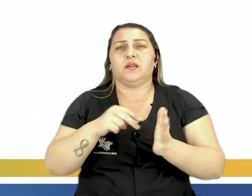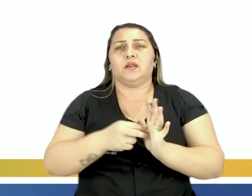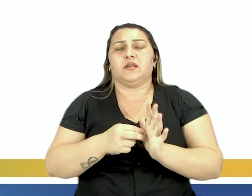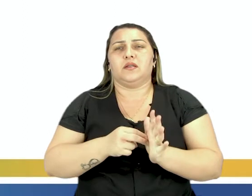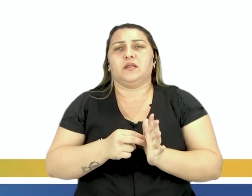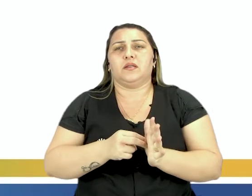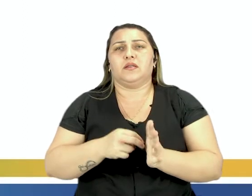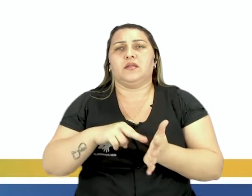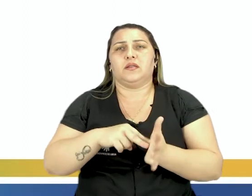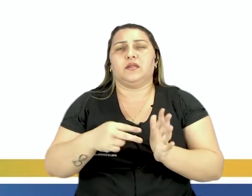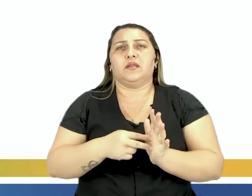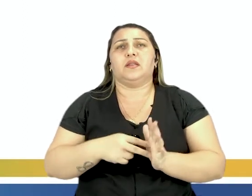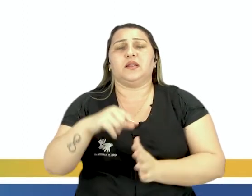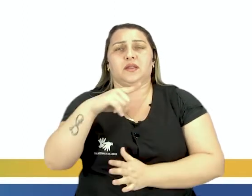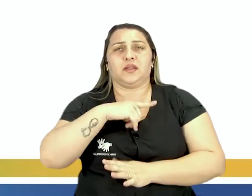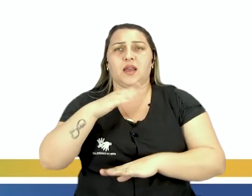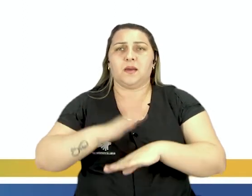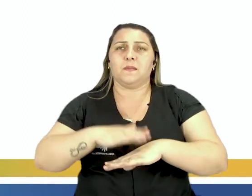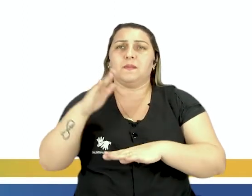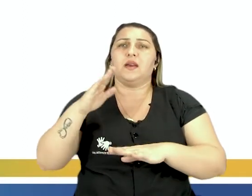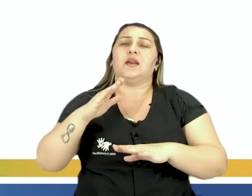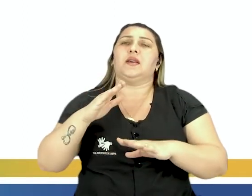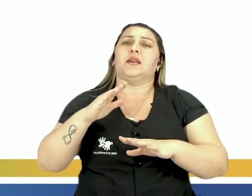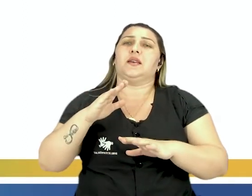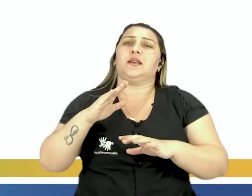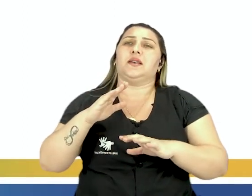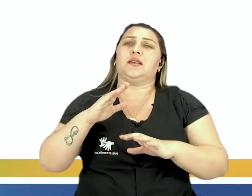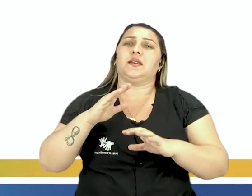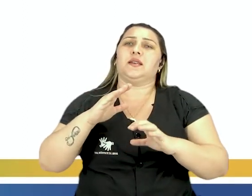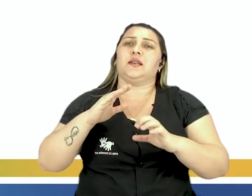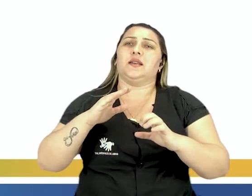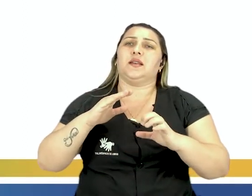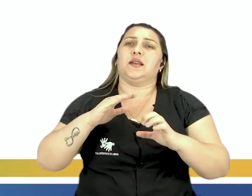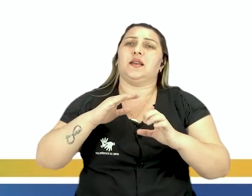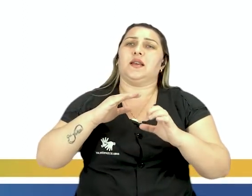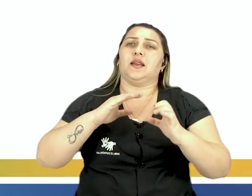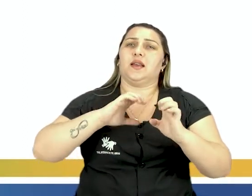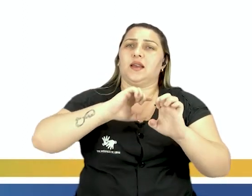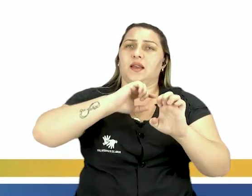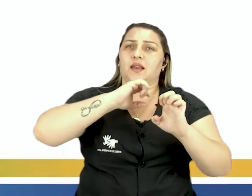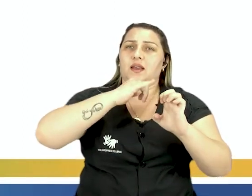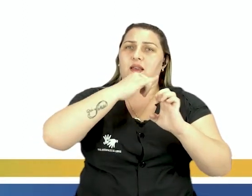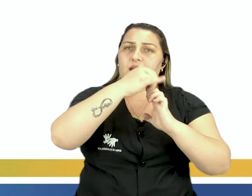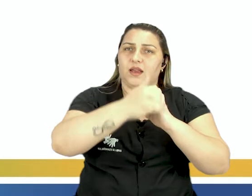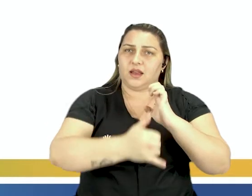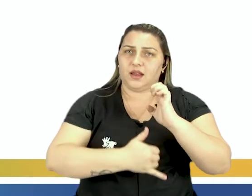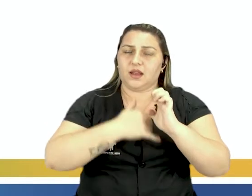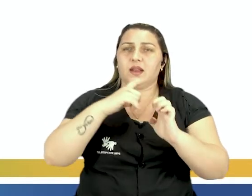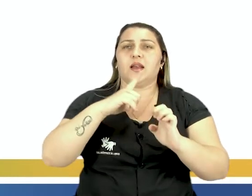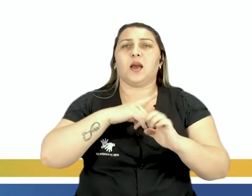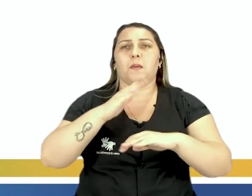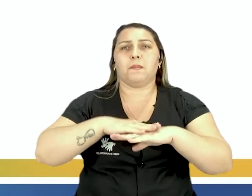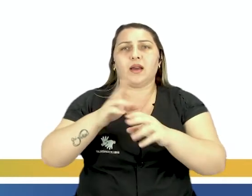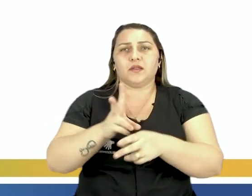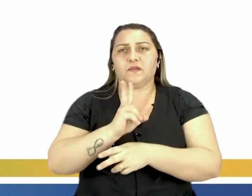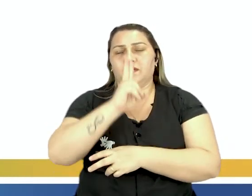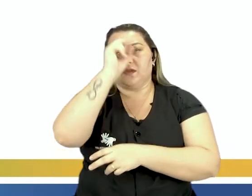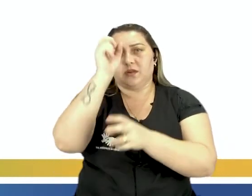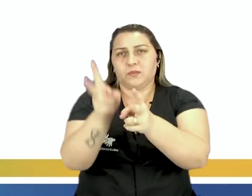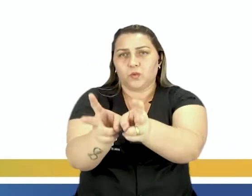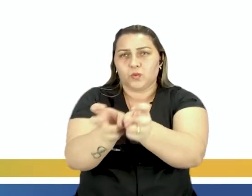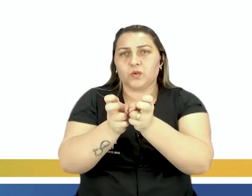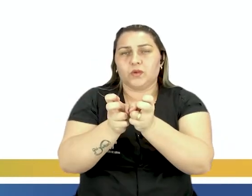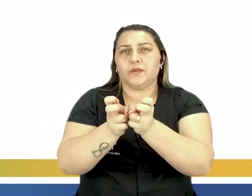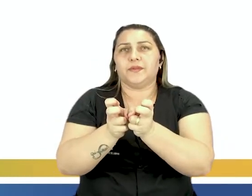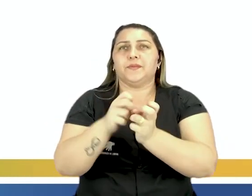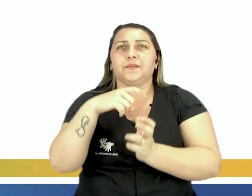mais eletronegativo? Ele tem mais elétrons na sua camada de valência, então ele vai ter mais força para atrair o par de elétrons.